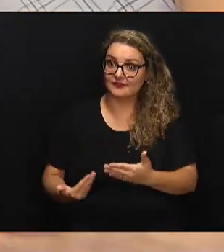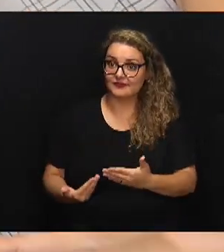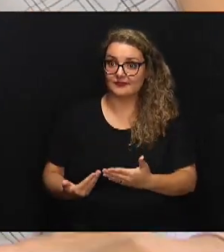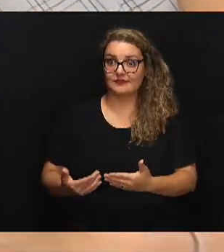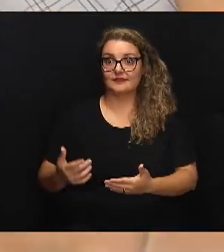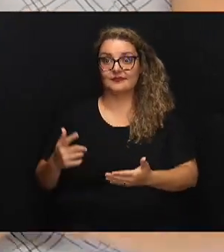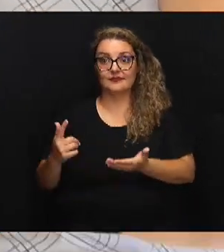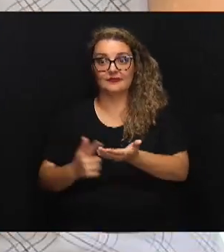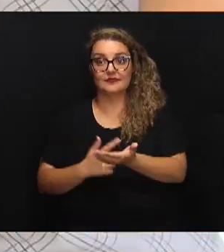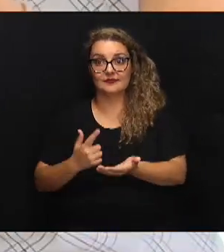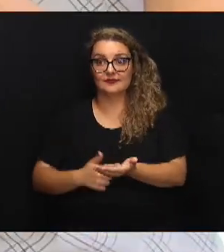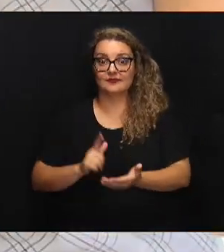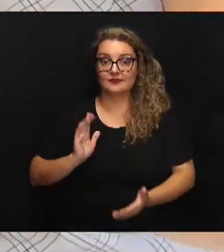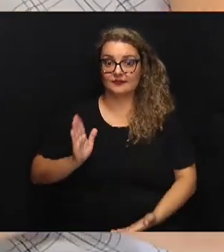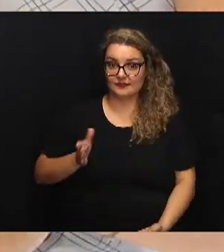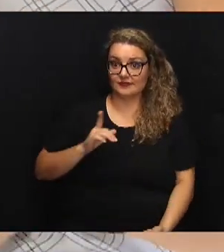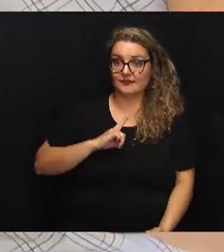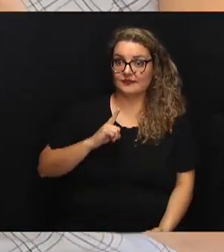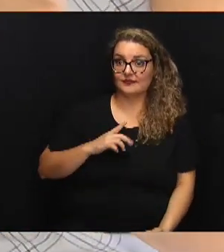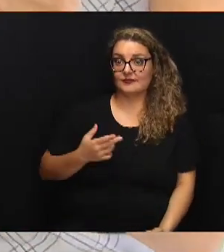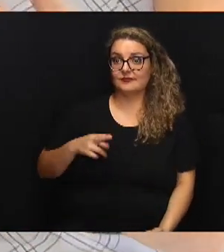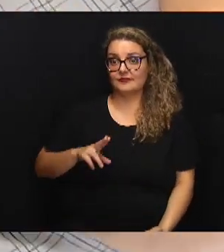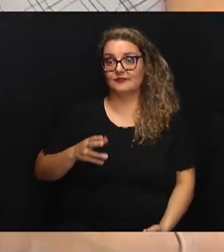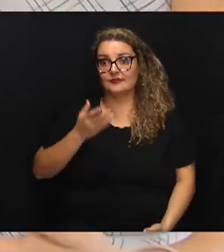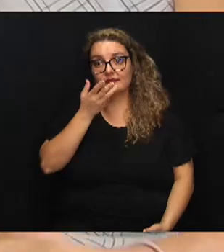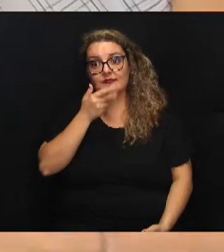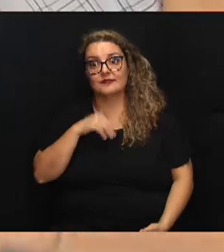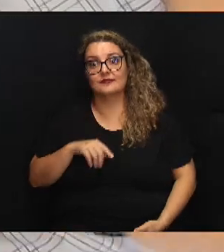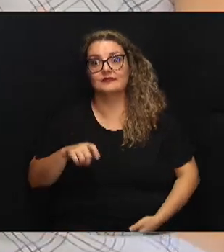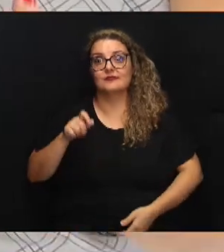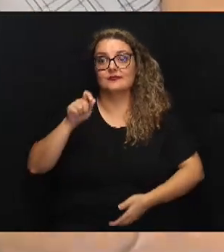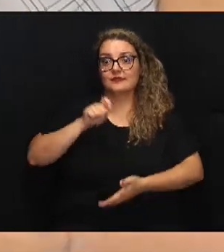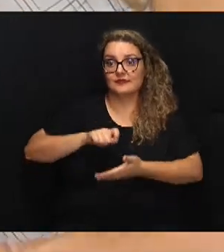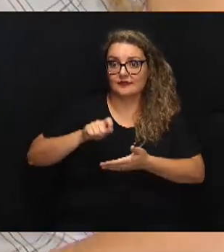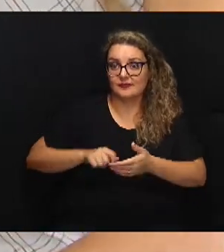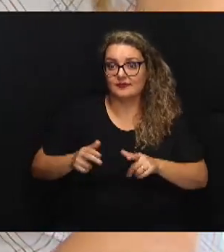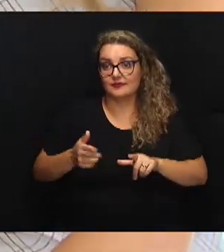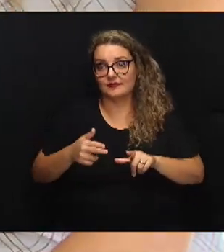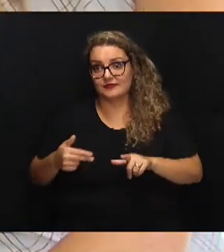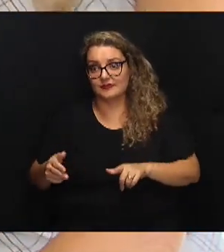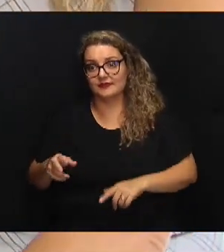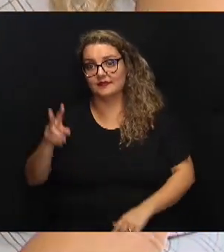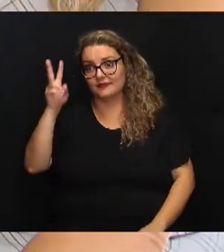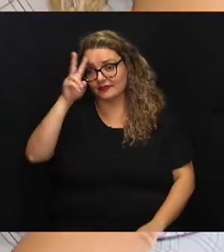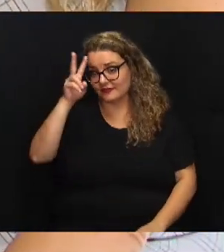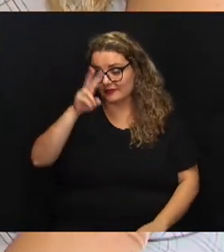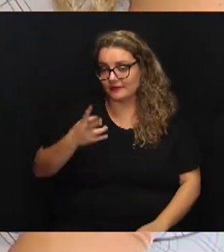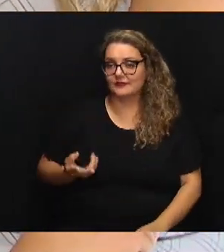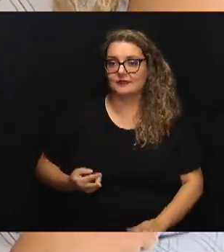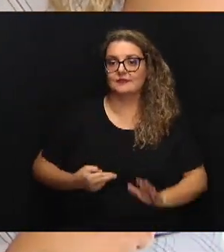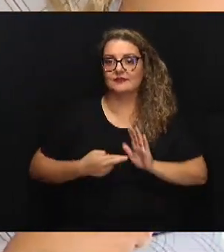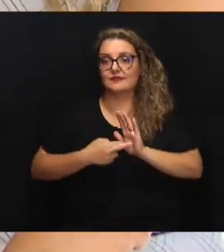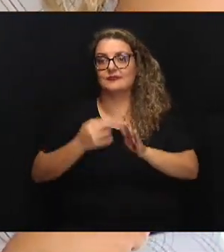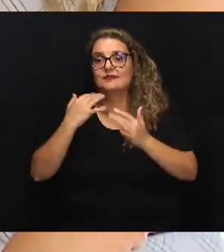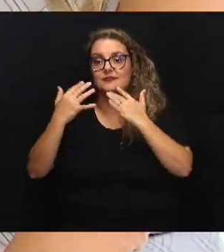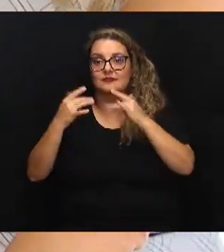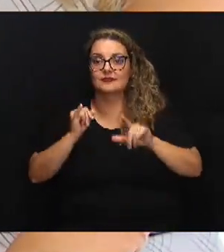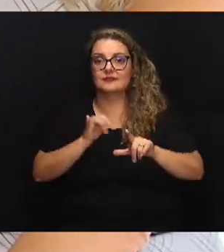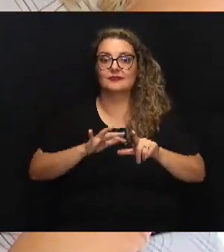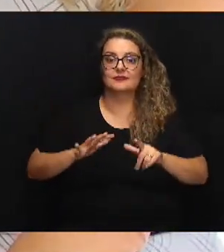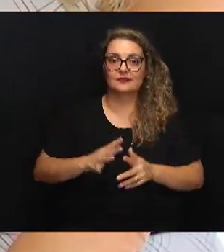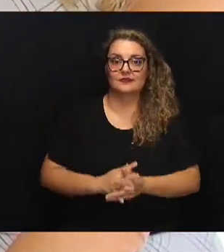livro já existe? Ou as crianças vão criando os próprios desenhos, as próprias referências com cores e